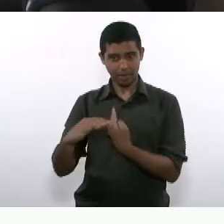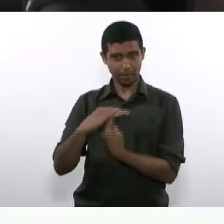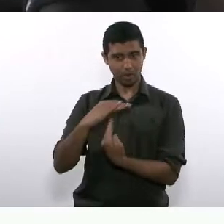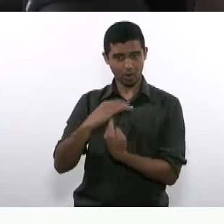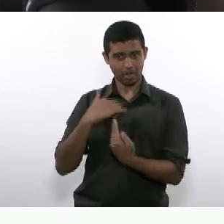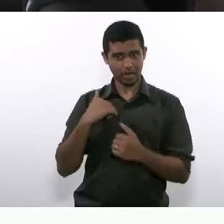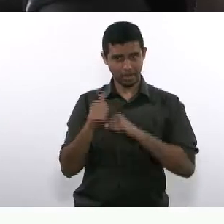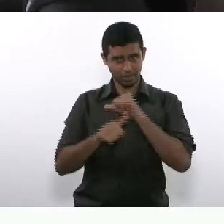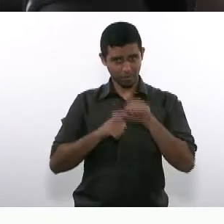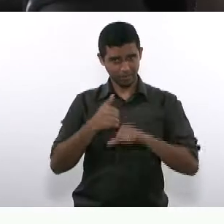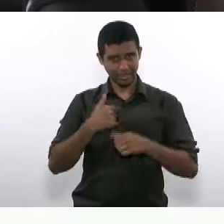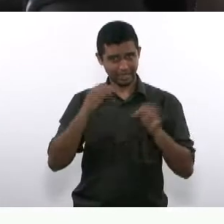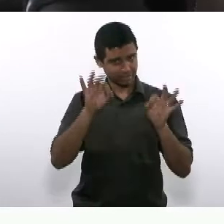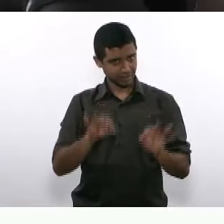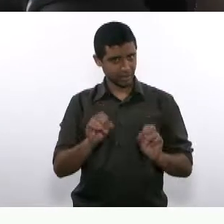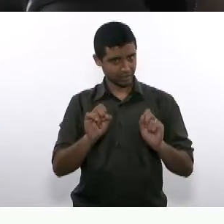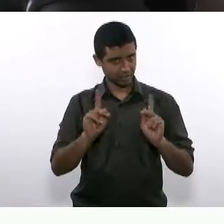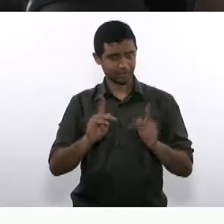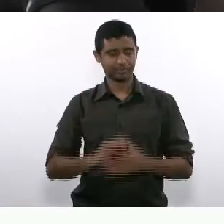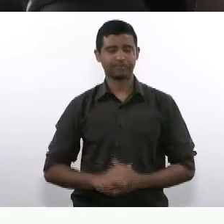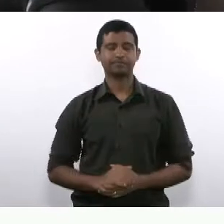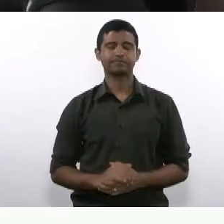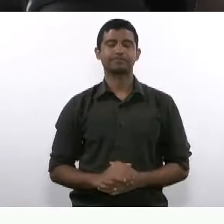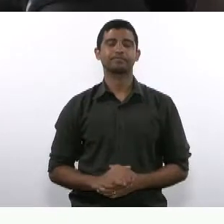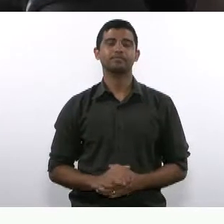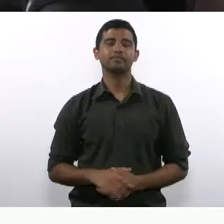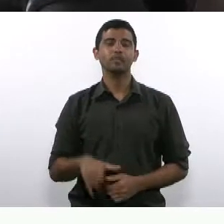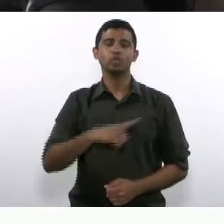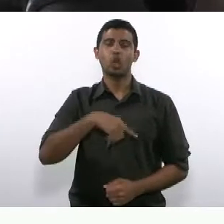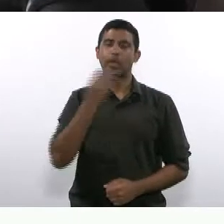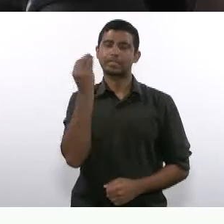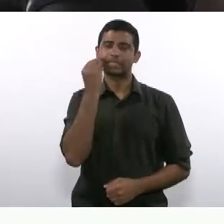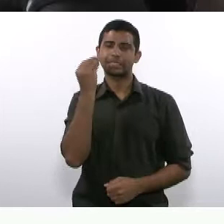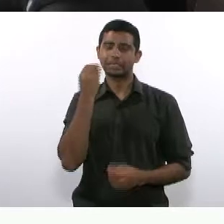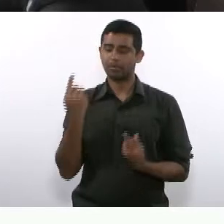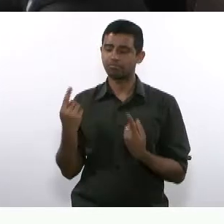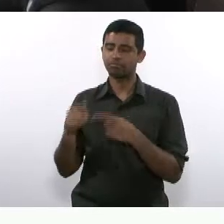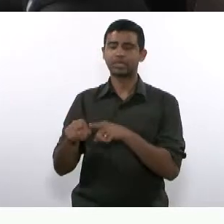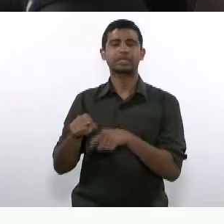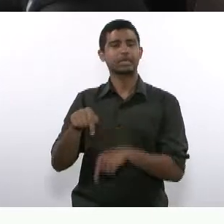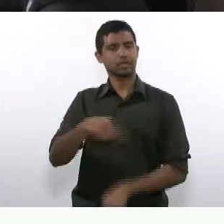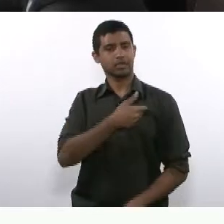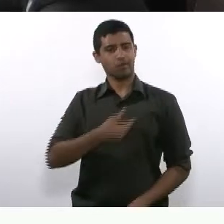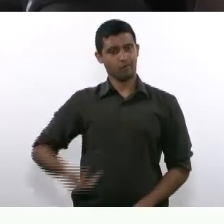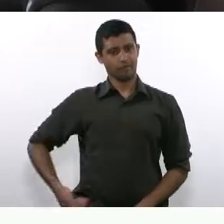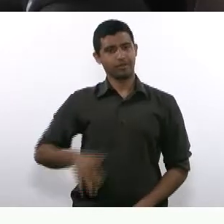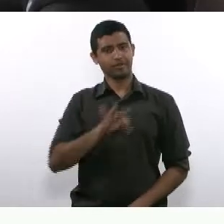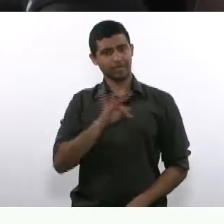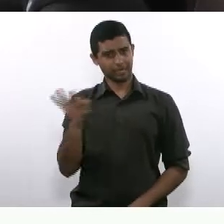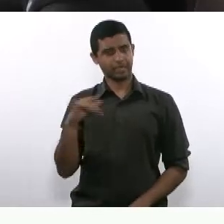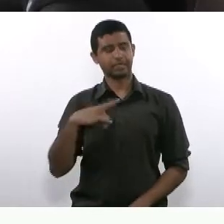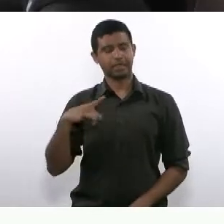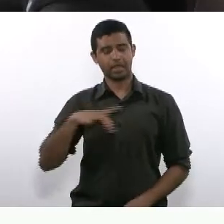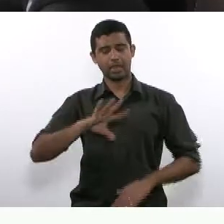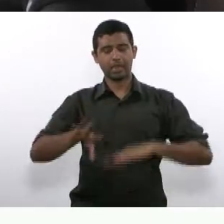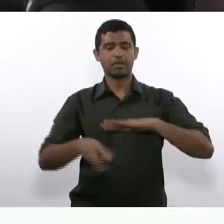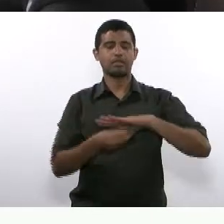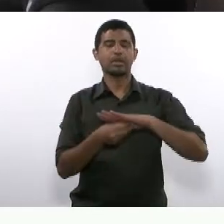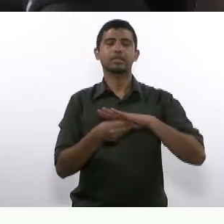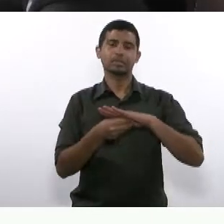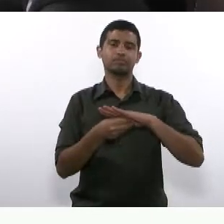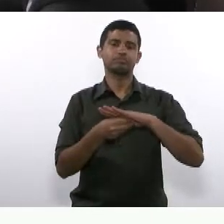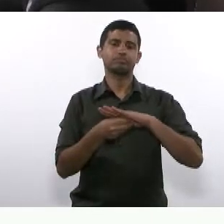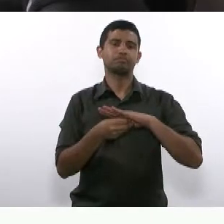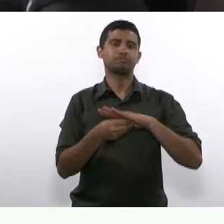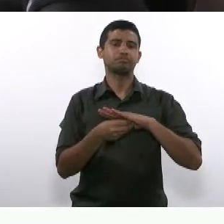necessário for. Tá? Estamos tentando parcerias com o governo federal, emendas parlamentares,